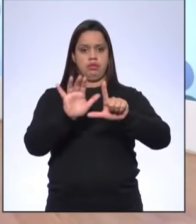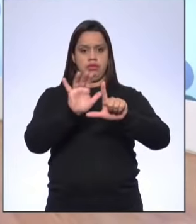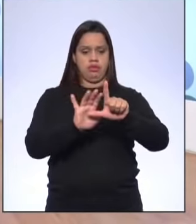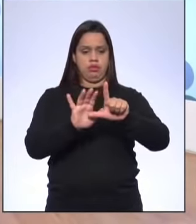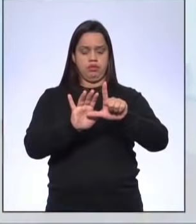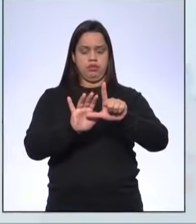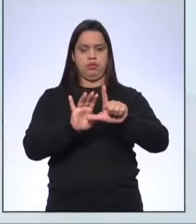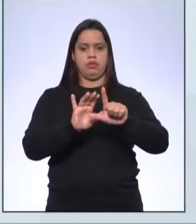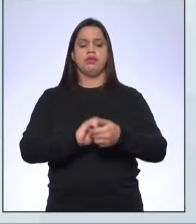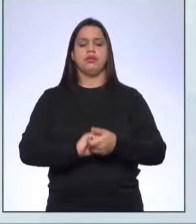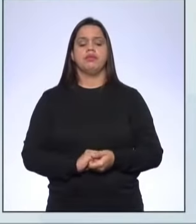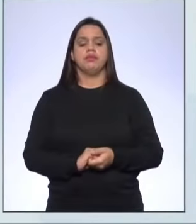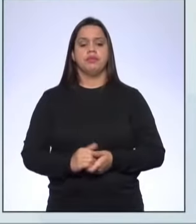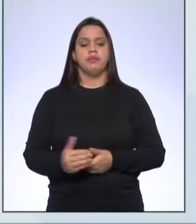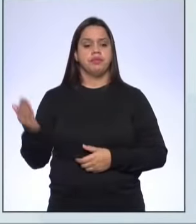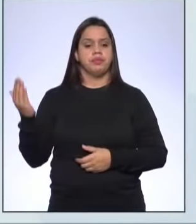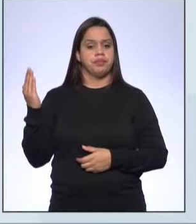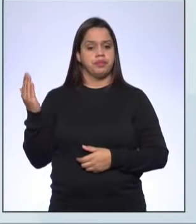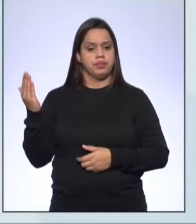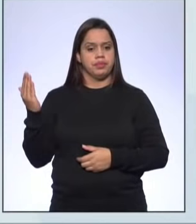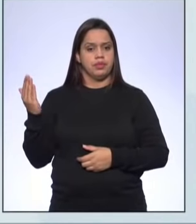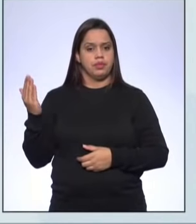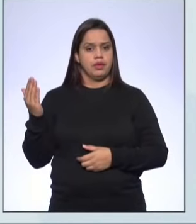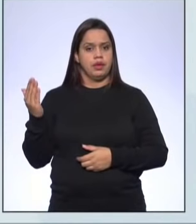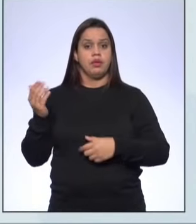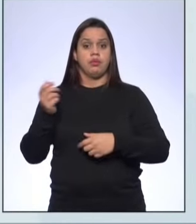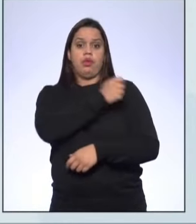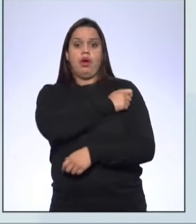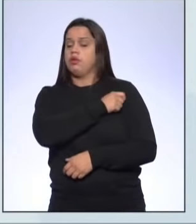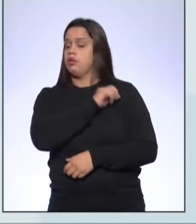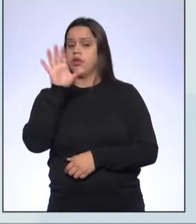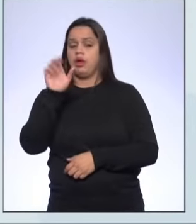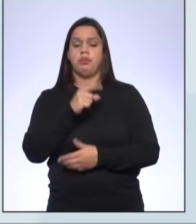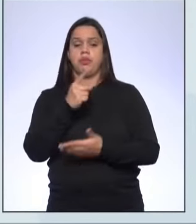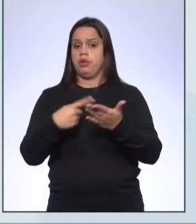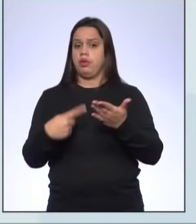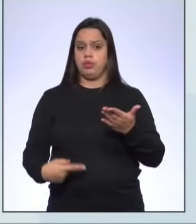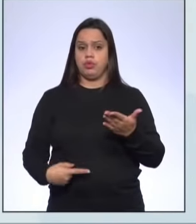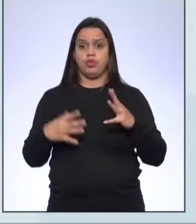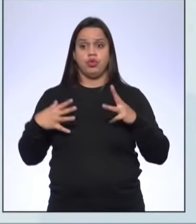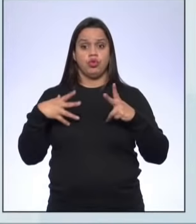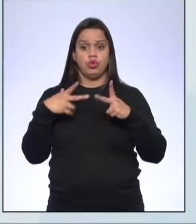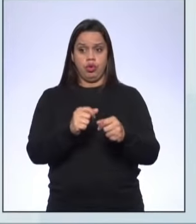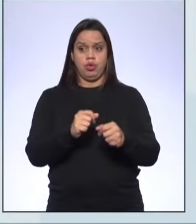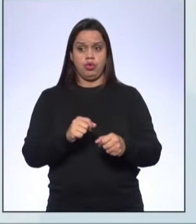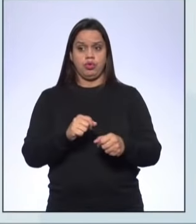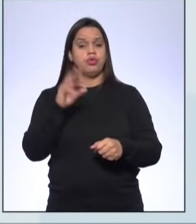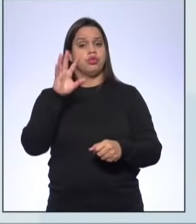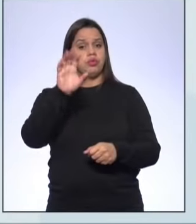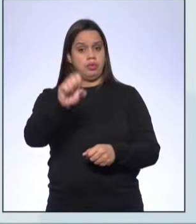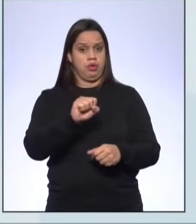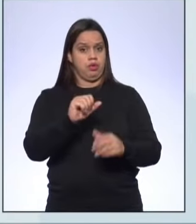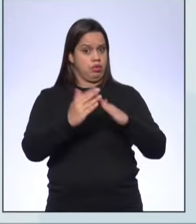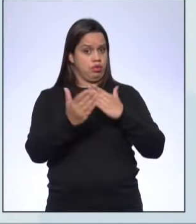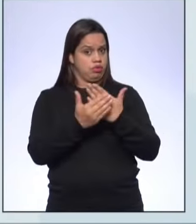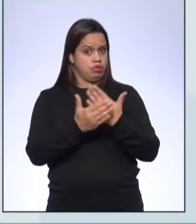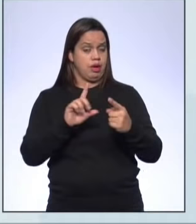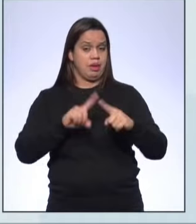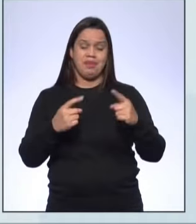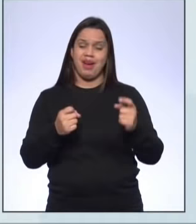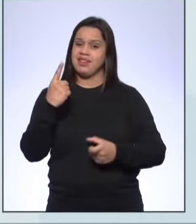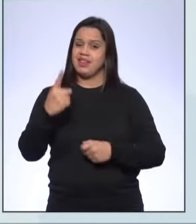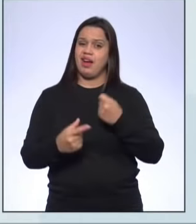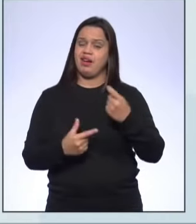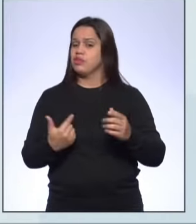esse aqui é cold são para aqueles alunos que não pegaram apostila todos receberão apostila na escola só que